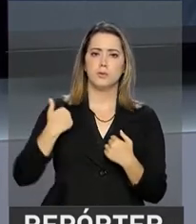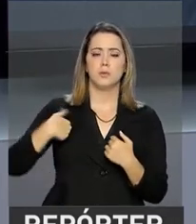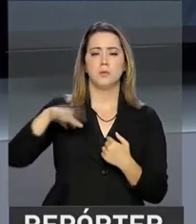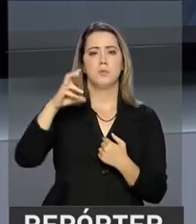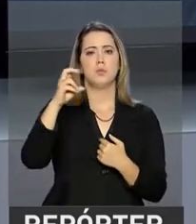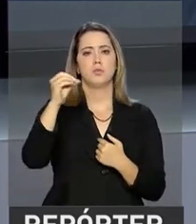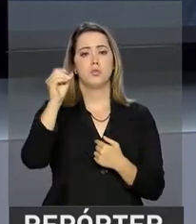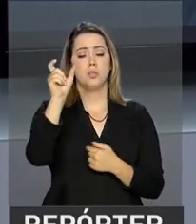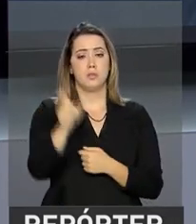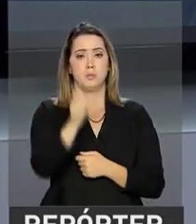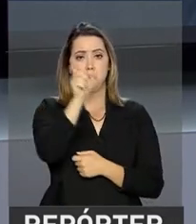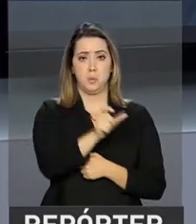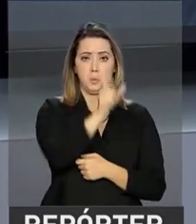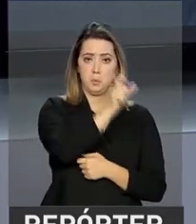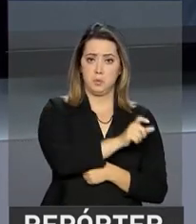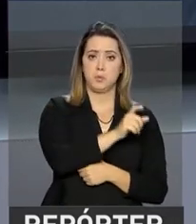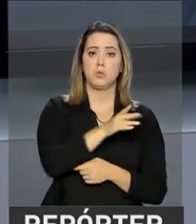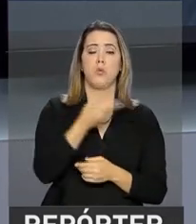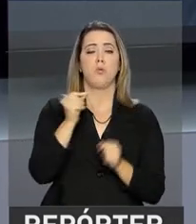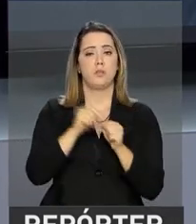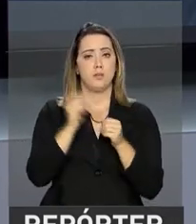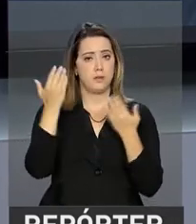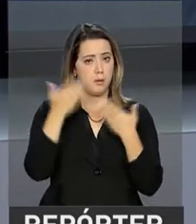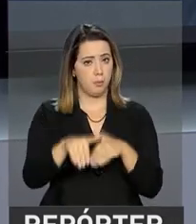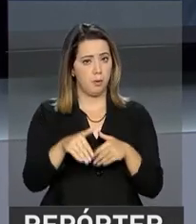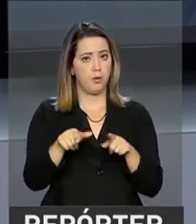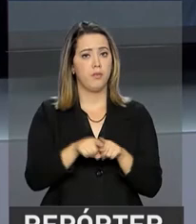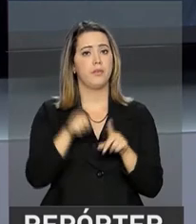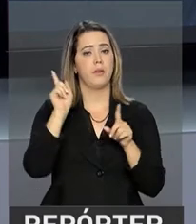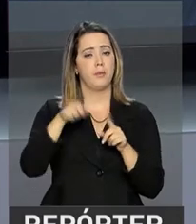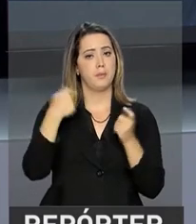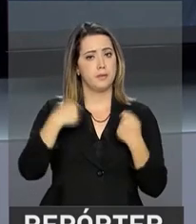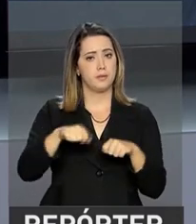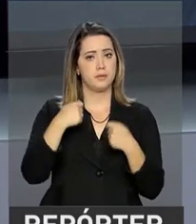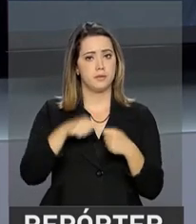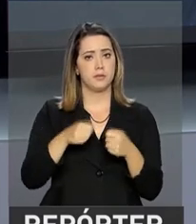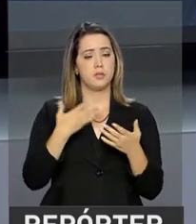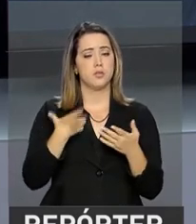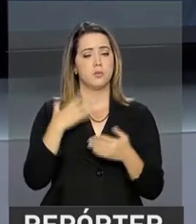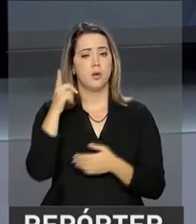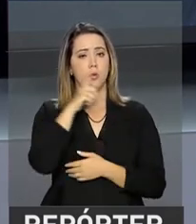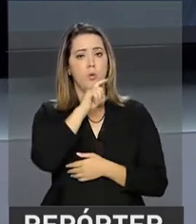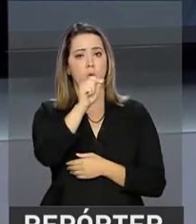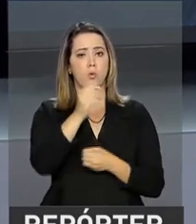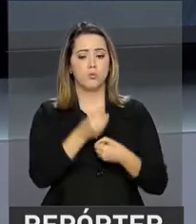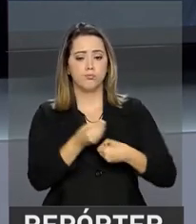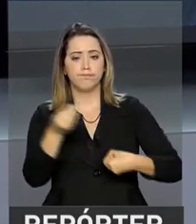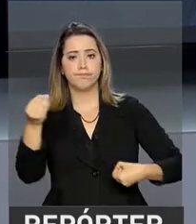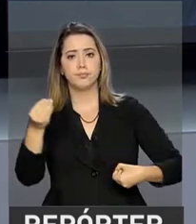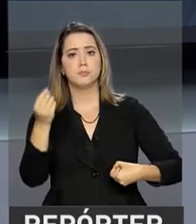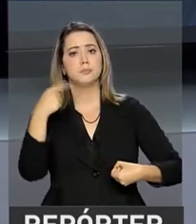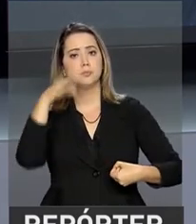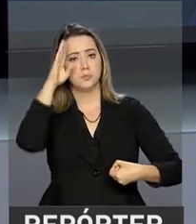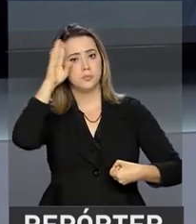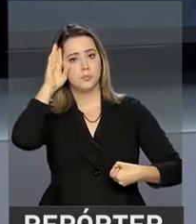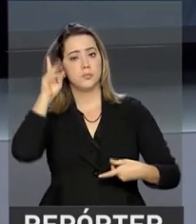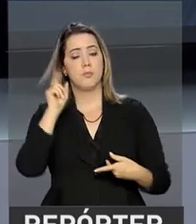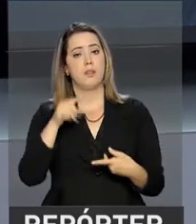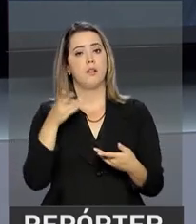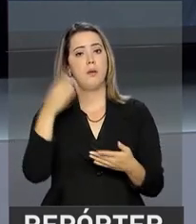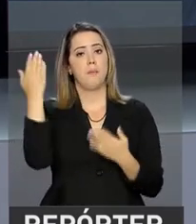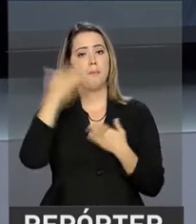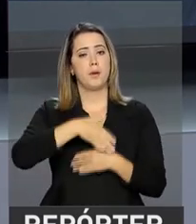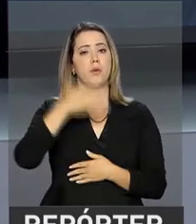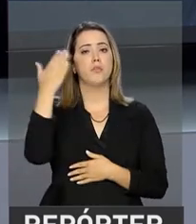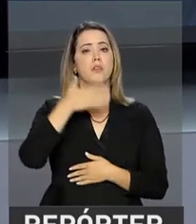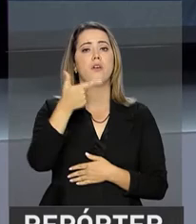500 mil estudantes façam o exame, um requisito indispensável para a obtenção do diploma de graduação. A prova vai ser no